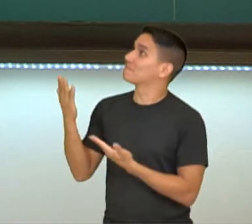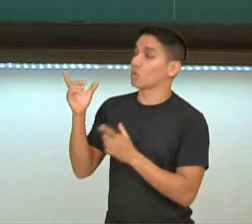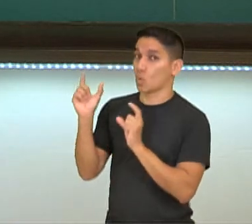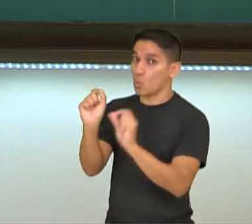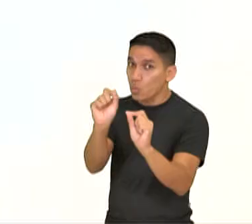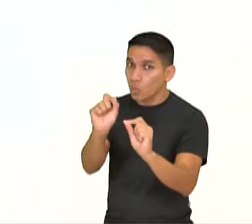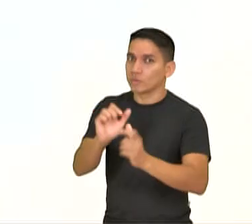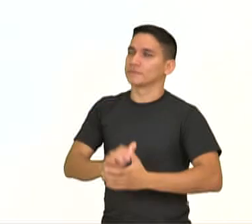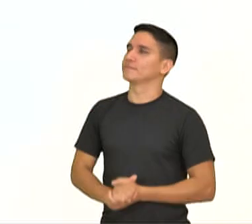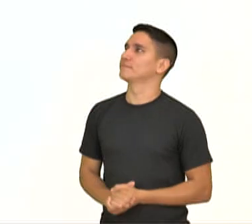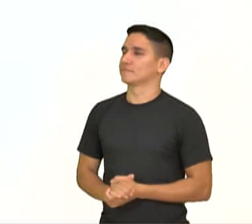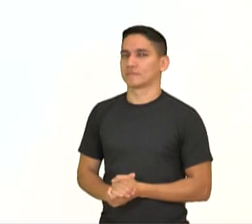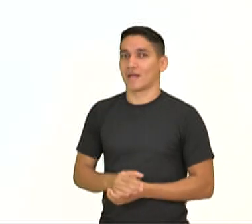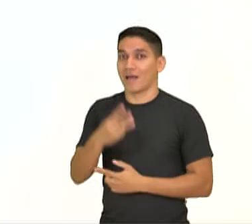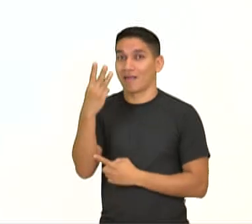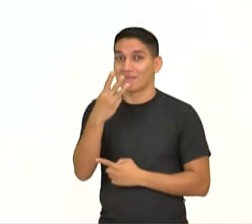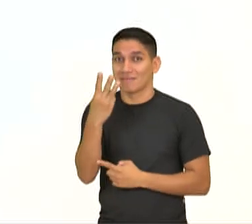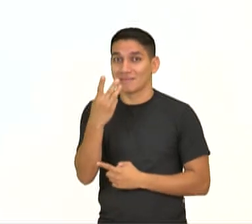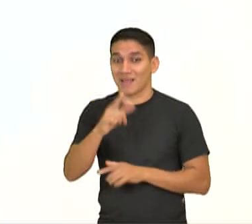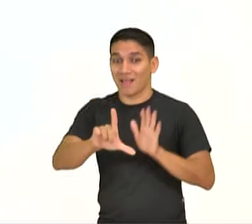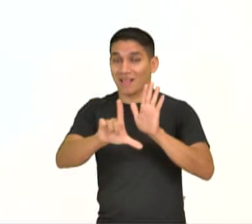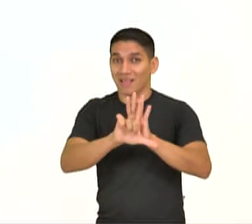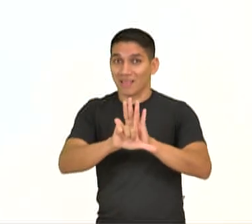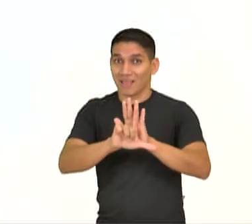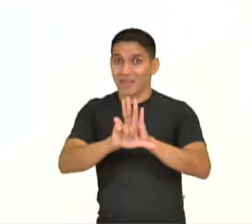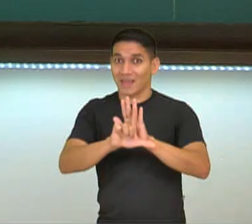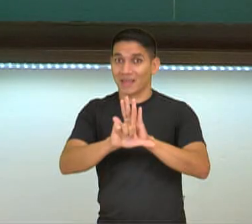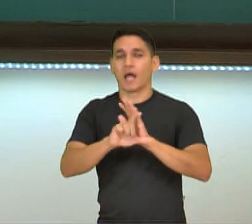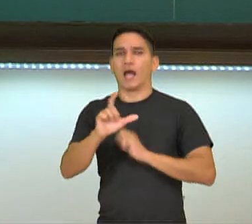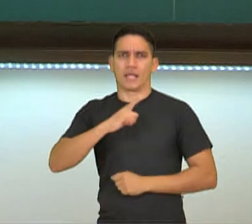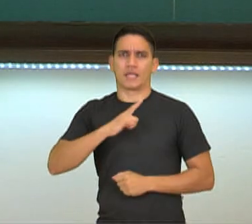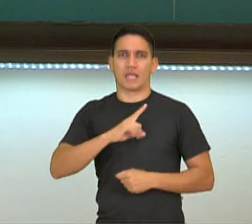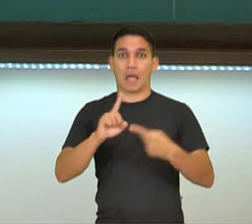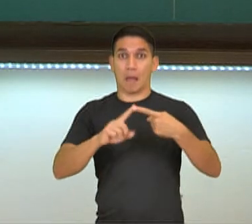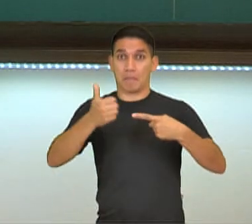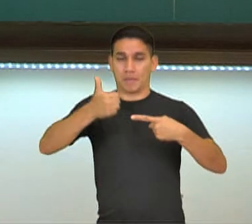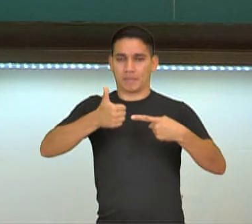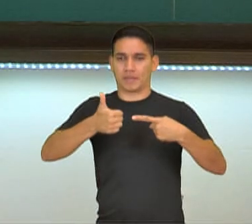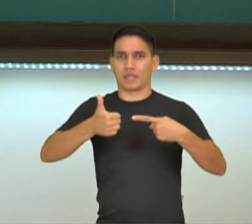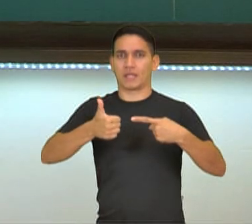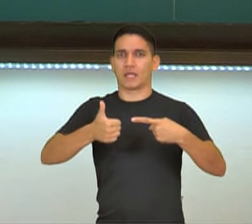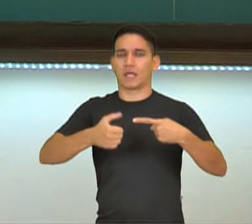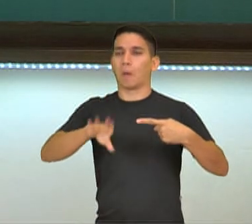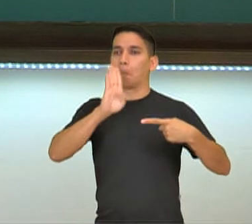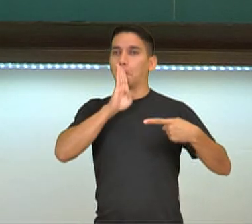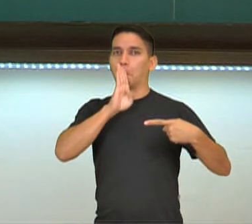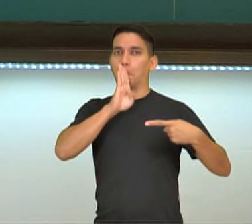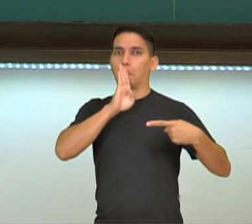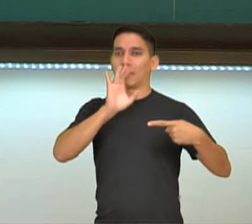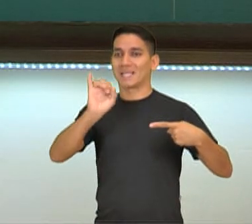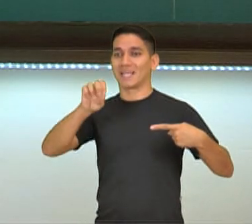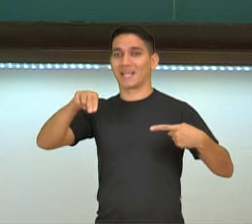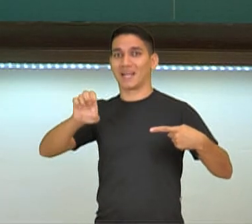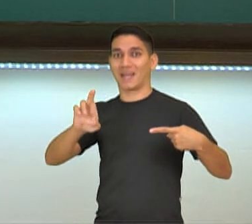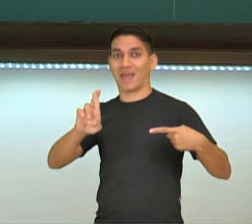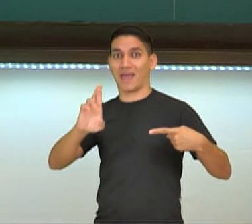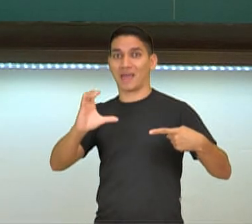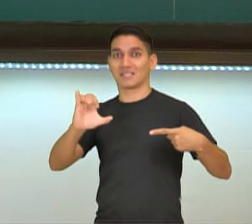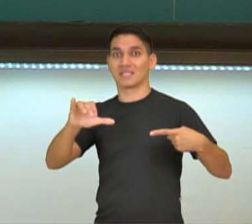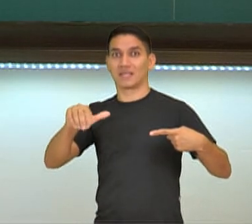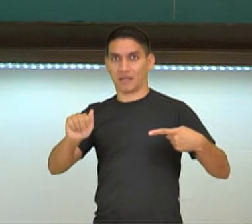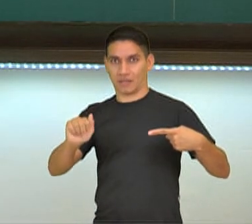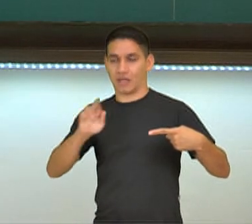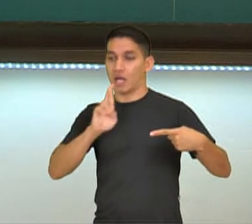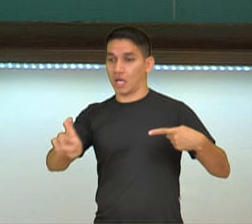lembrar? A terceira lei de Newton. São três leis de Newton. Lei da inércia, certo? Quando a força resultante é igual a